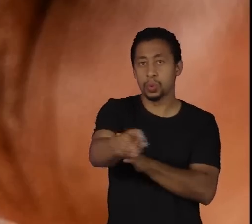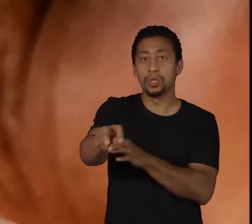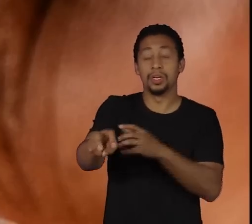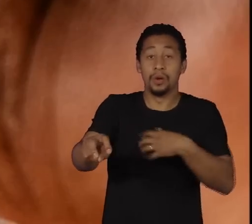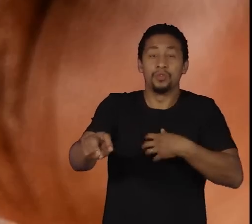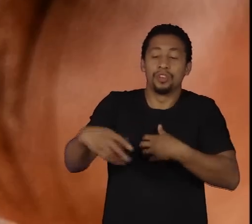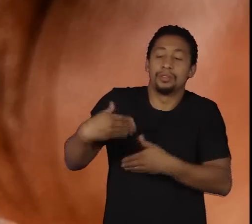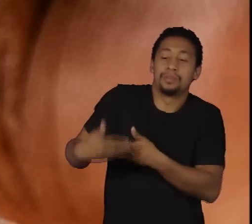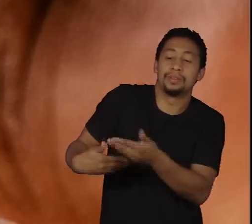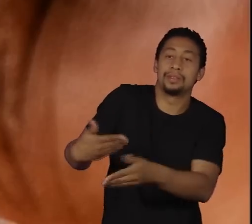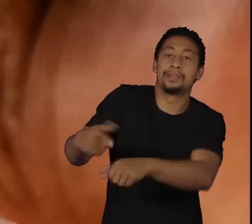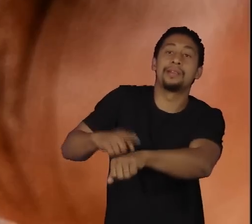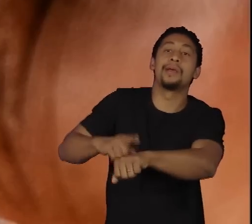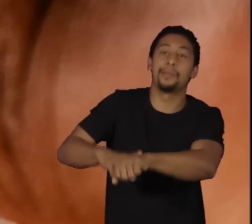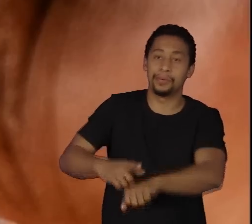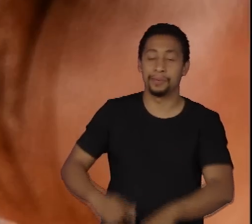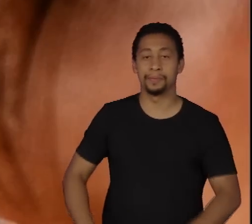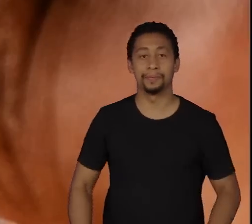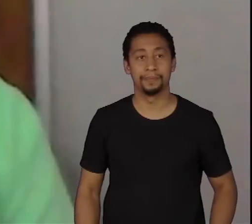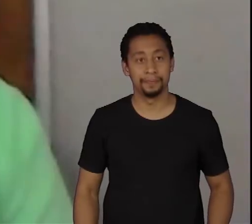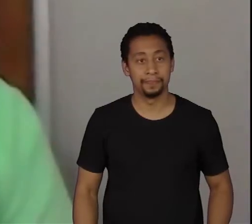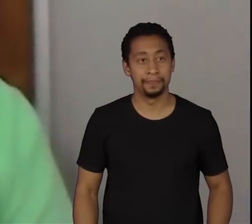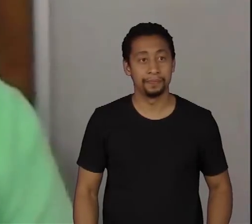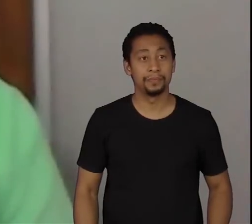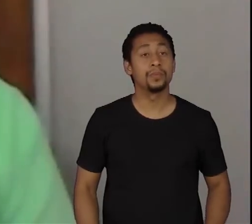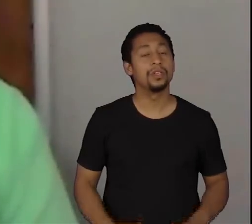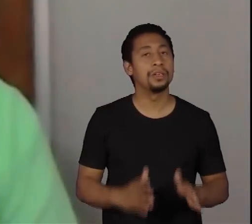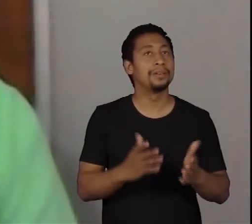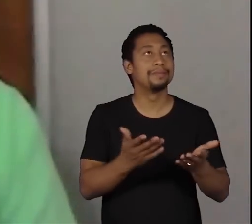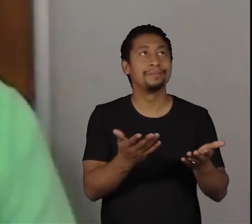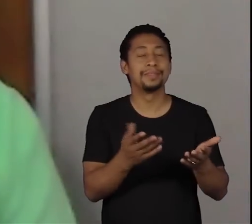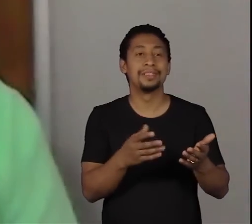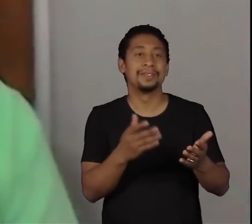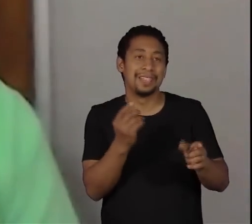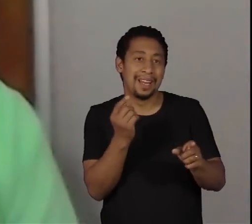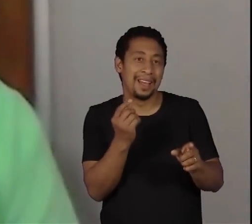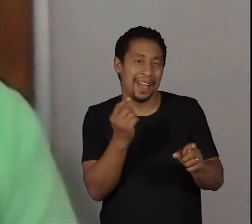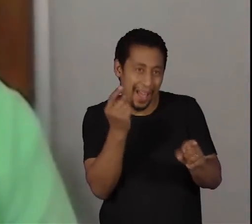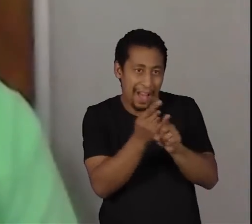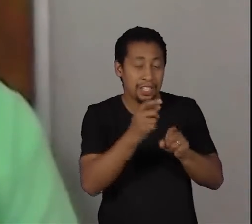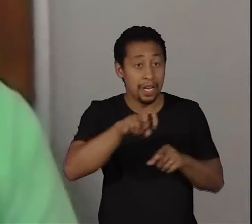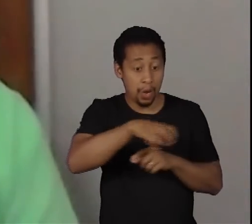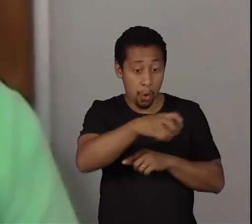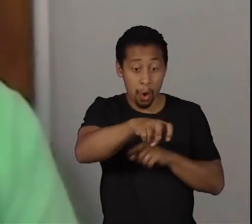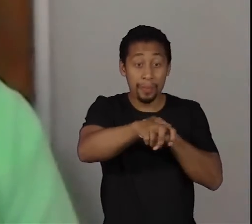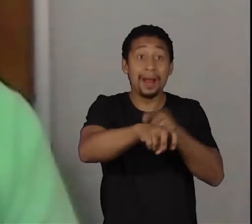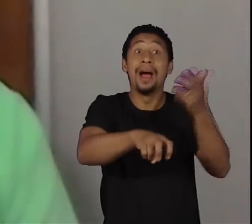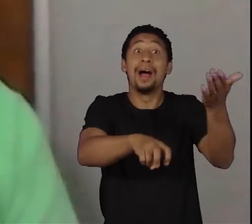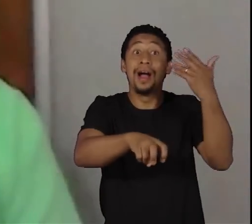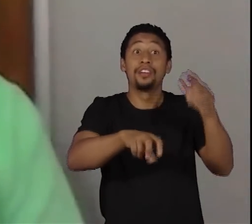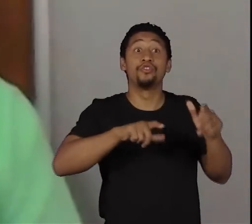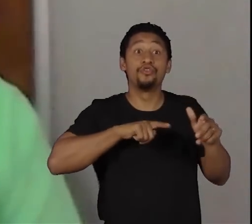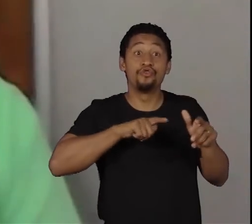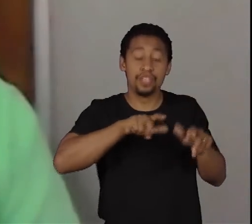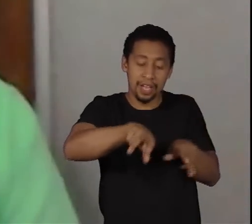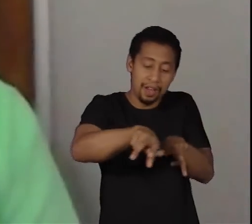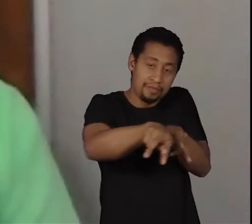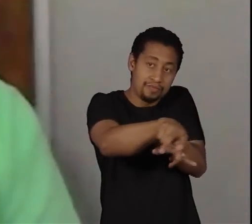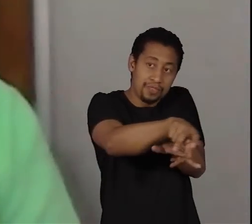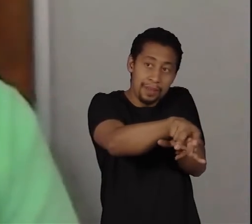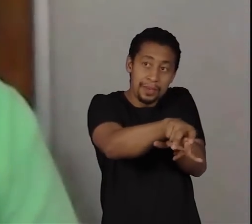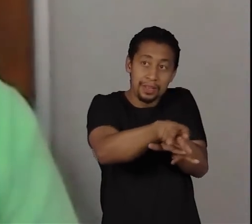do tempo. Se você encontra uma pata, um vestígio de pata, um vestígio de unhas, você